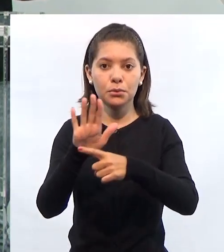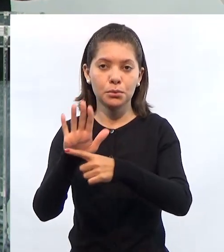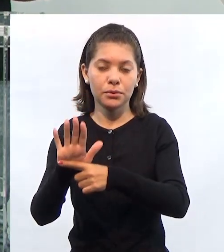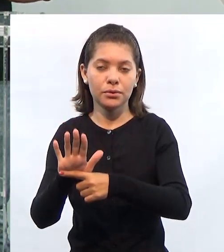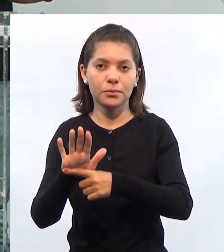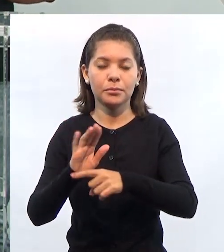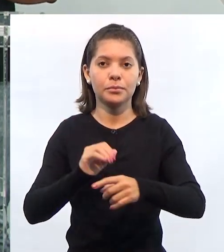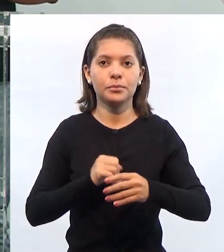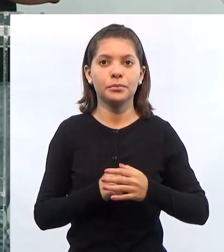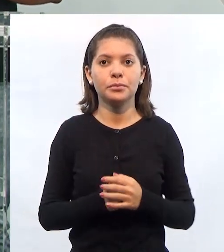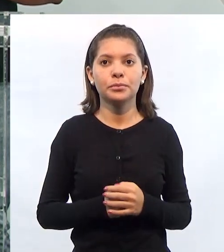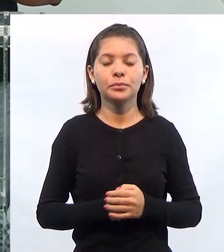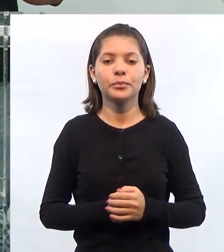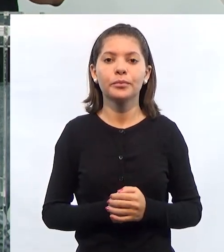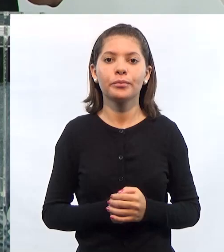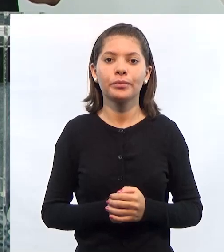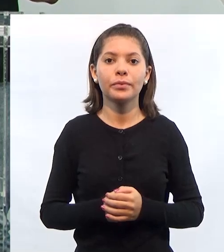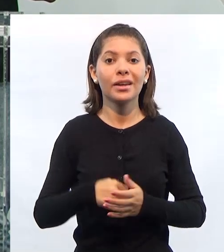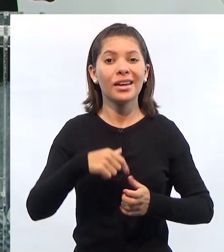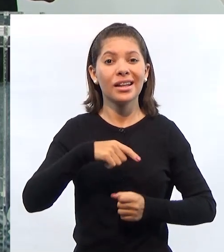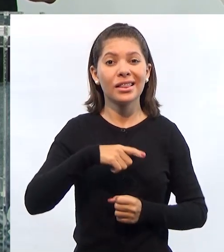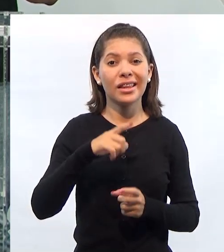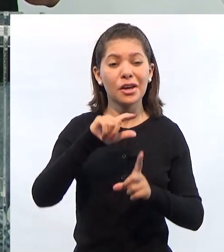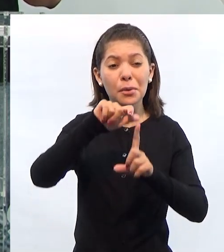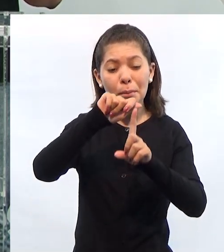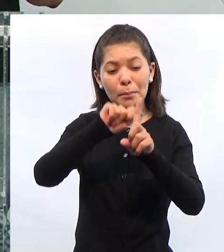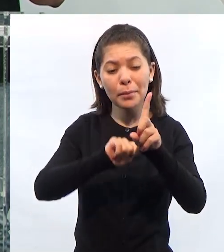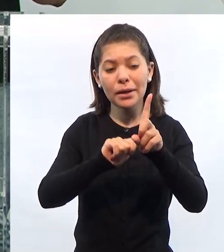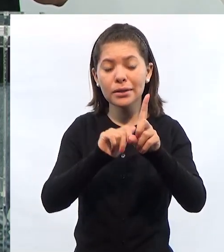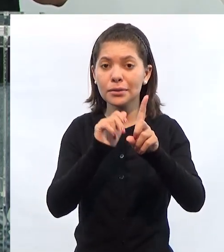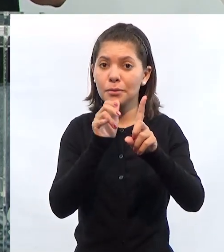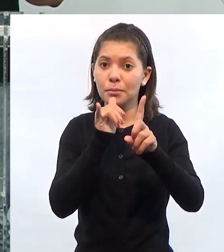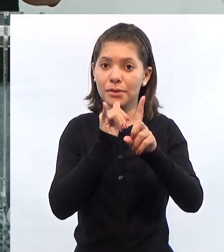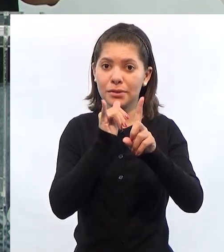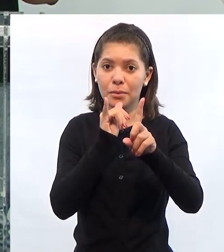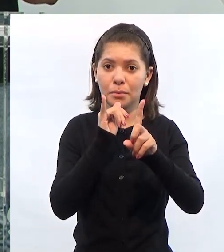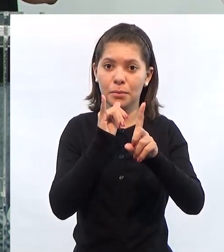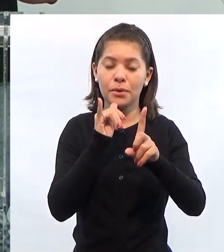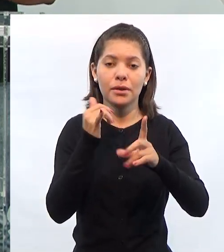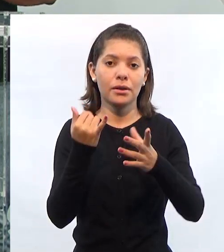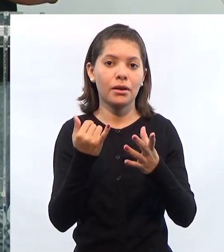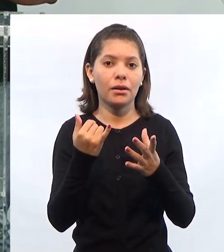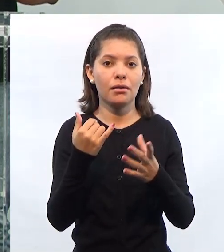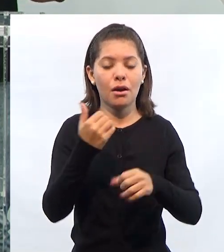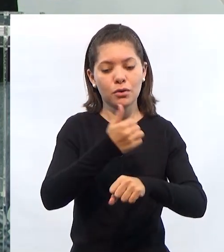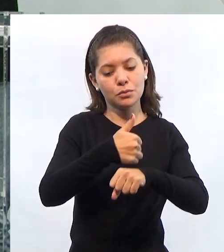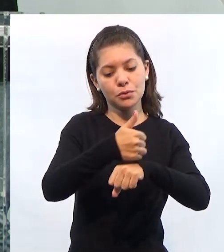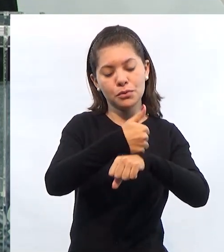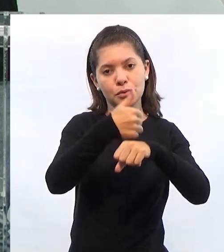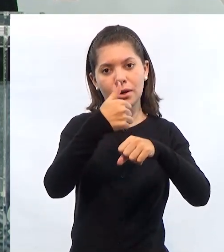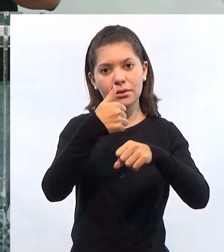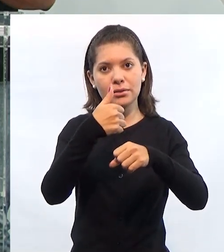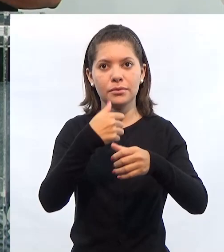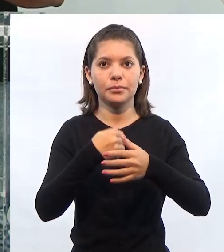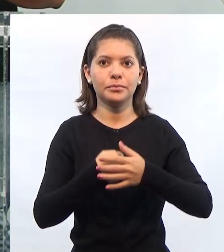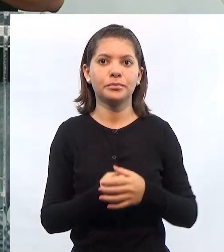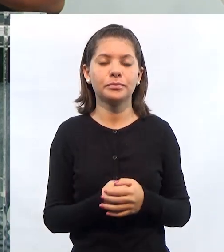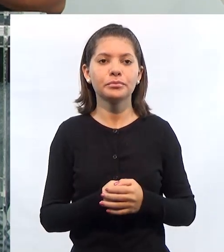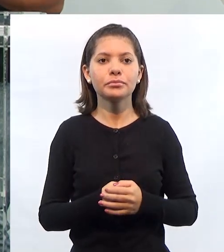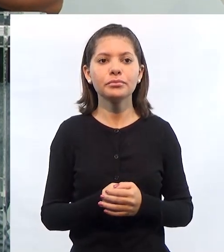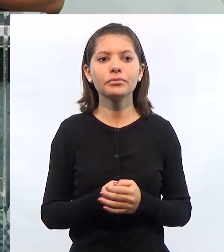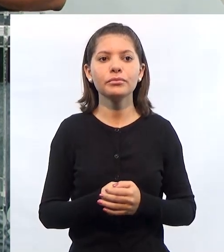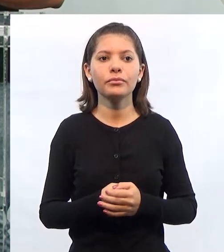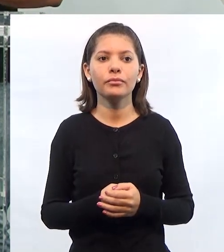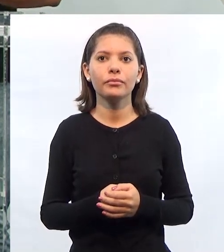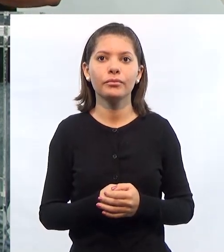dos fertilizantes. Vai existir uma época em que os produtores vão estar plantando e eles